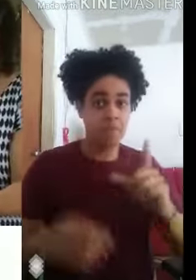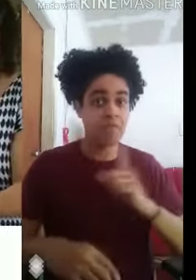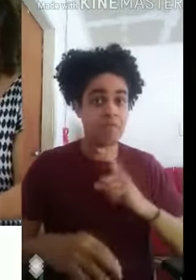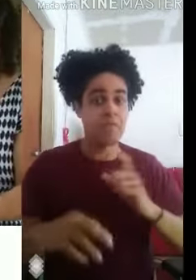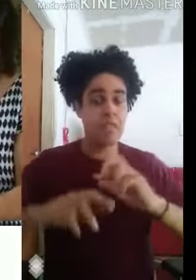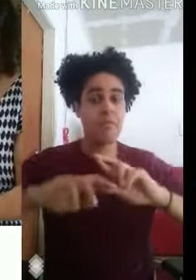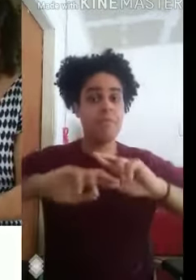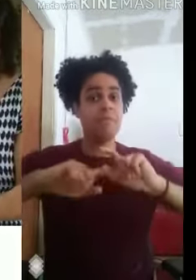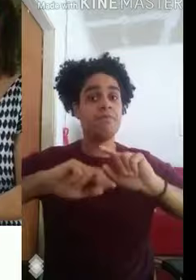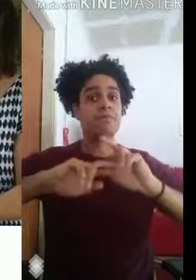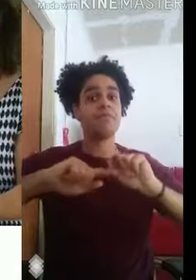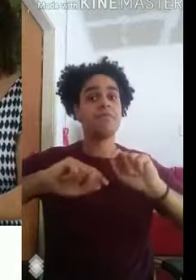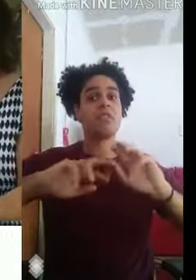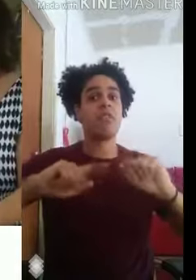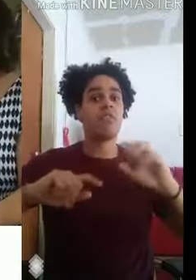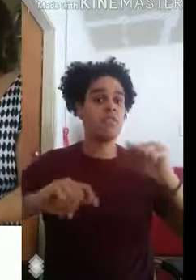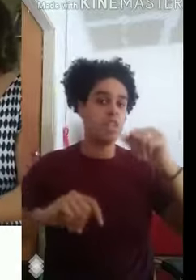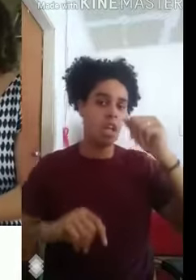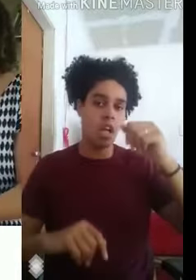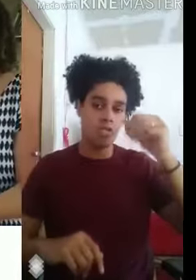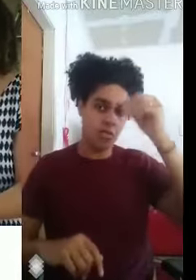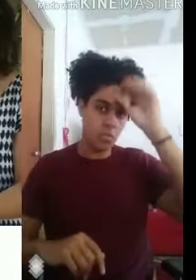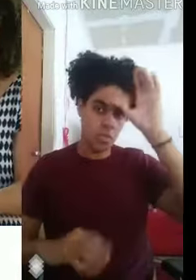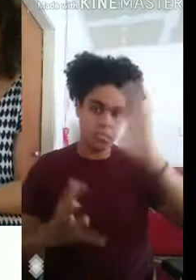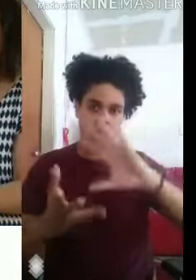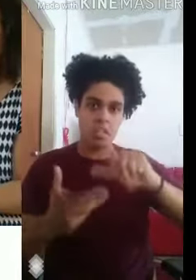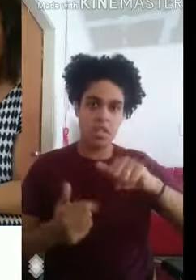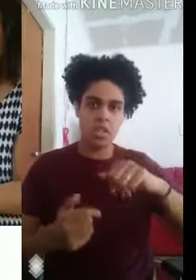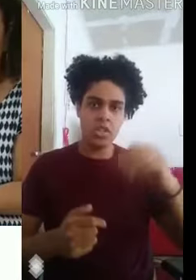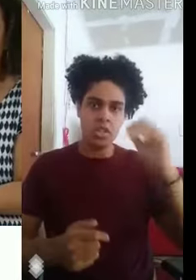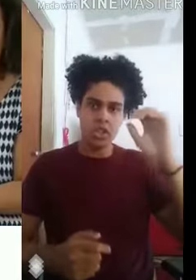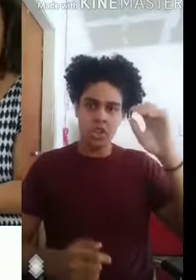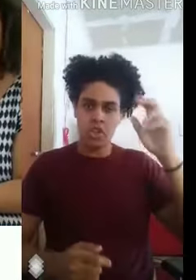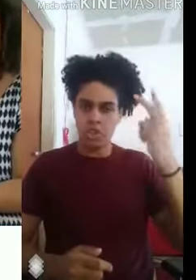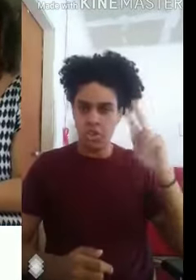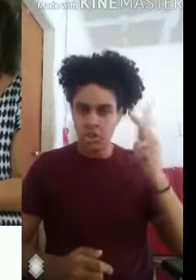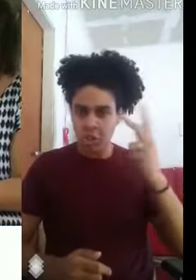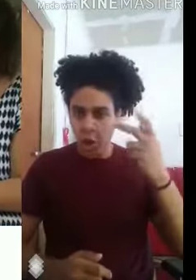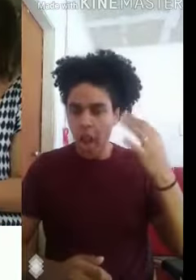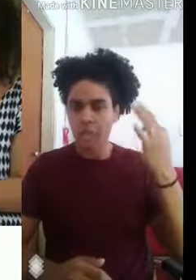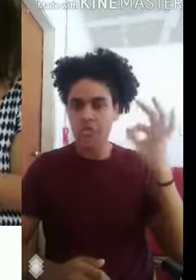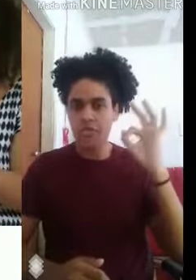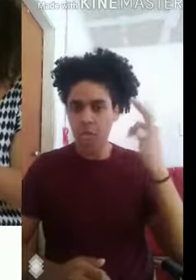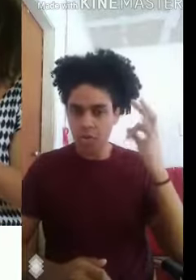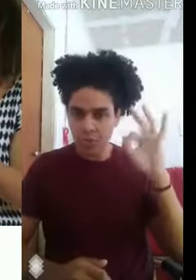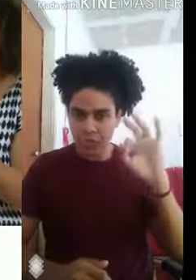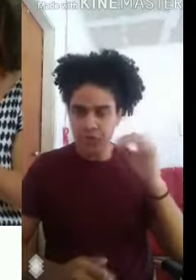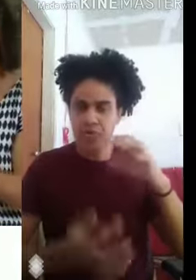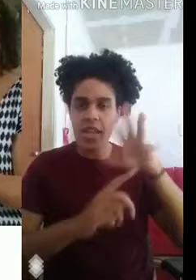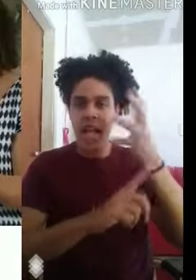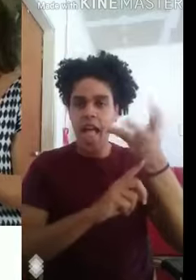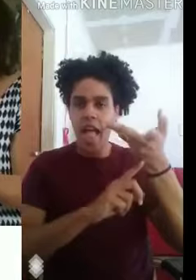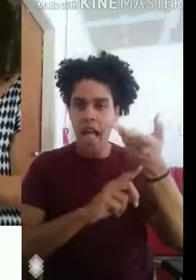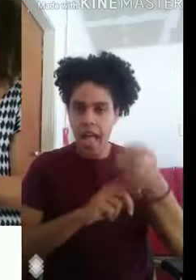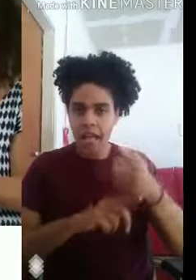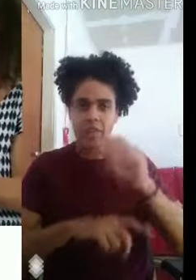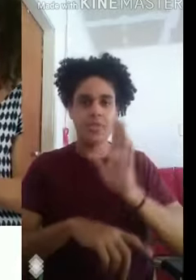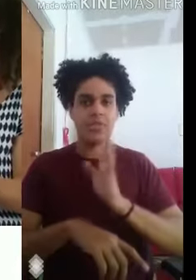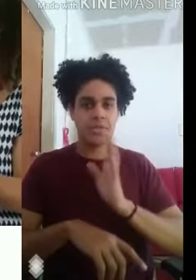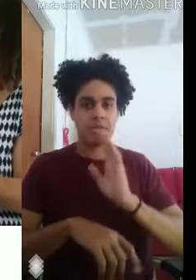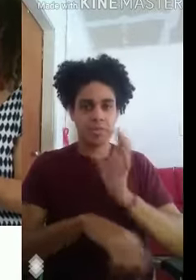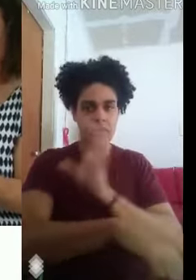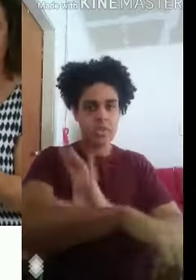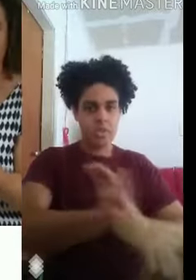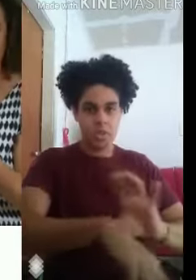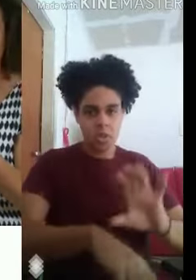Existem diferentes conhecimentos de mundo. A história, a filosofia, as artes, as manifestações culturais, o cotidiano, né,